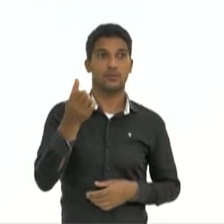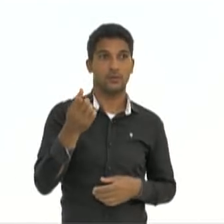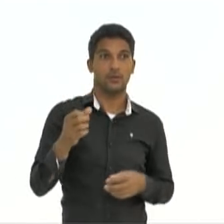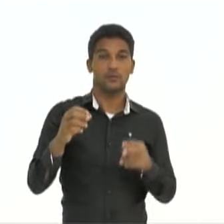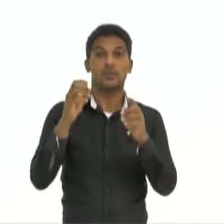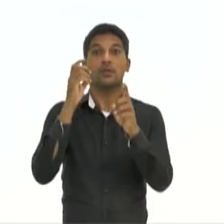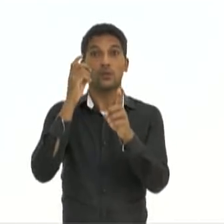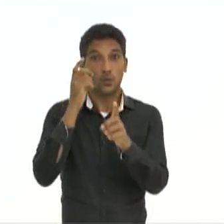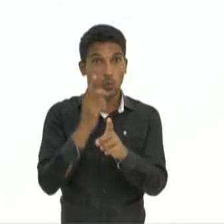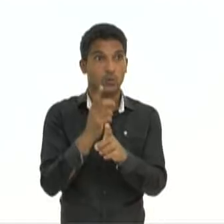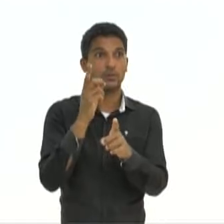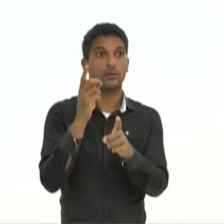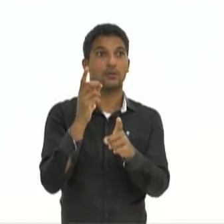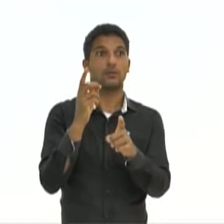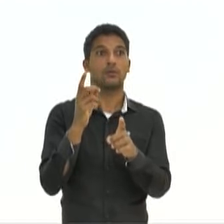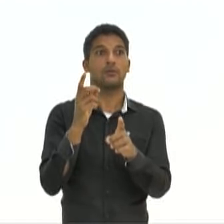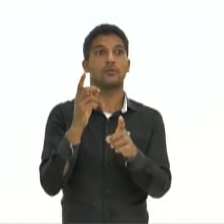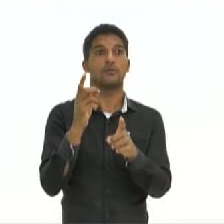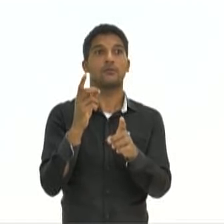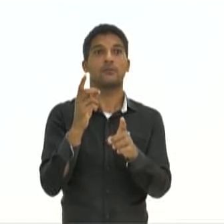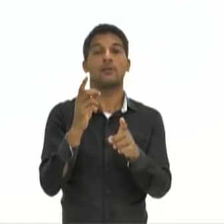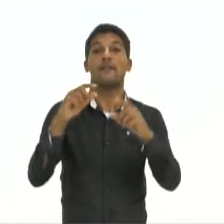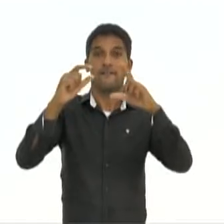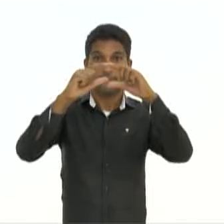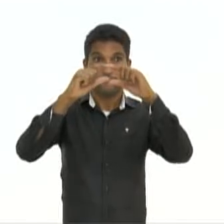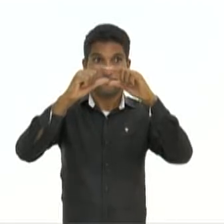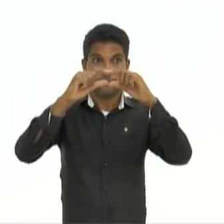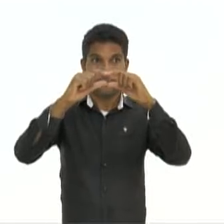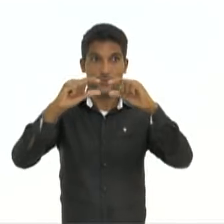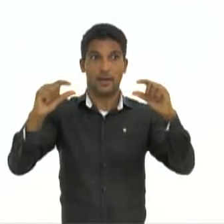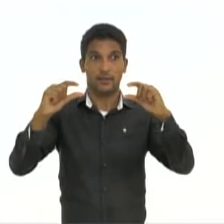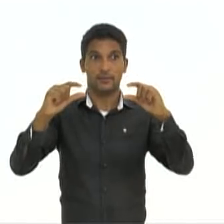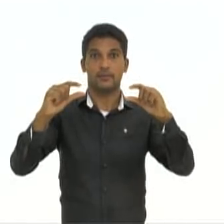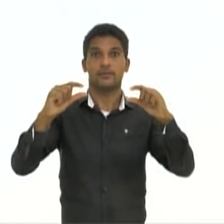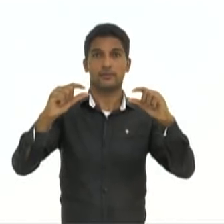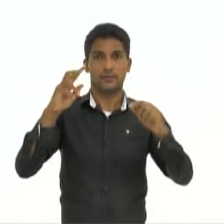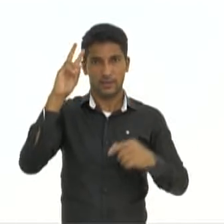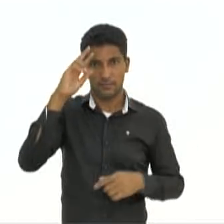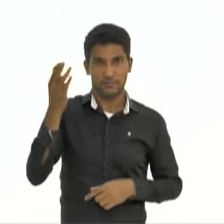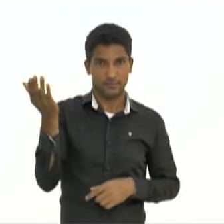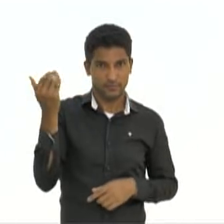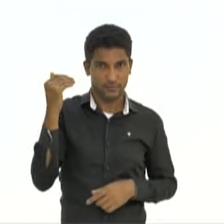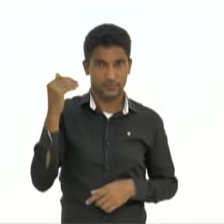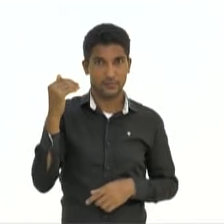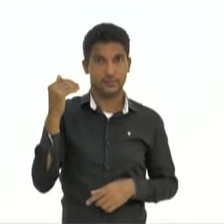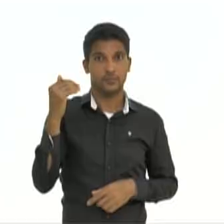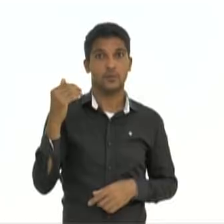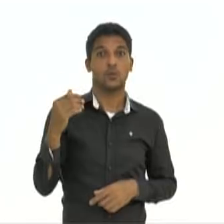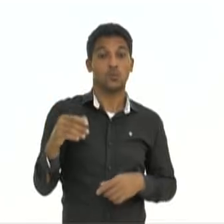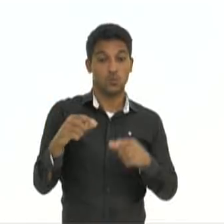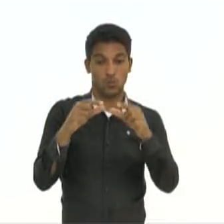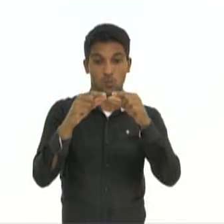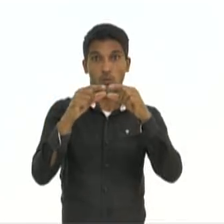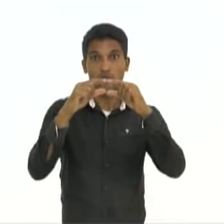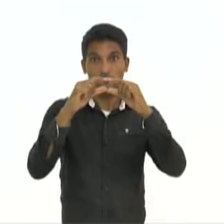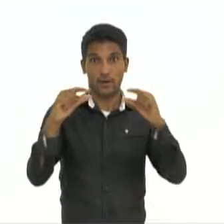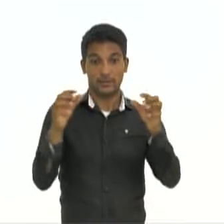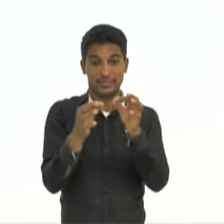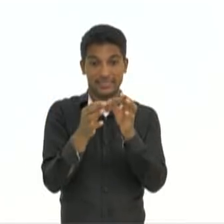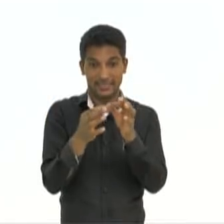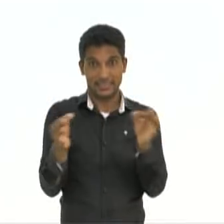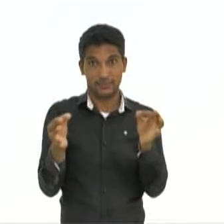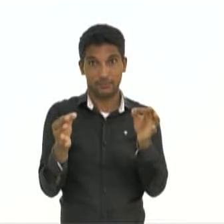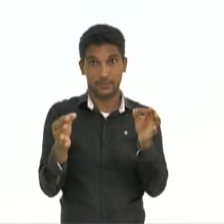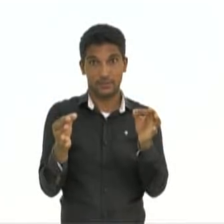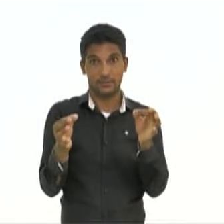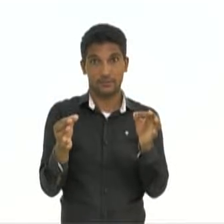sublinhe os verbos, né? Então, meu irmão estuda de manhã, vocês já tinham feito esse exercício na aula passada, quem não fez está tendo essa oportunidade de ver como foi